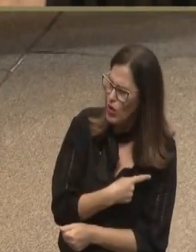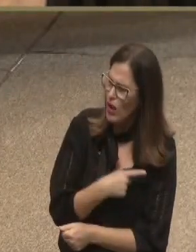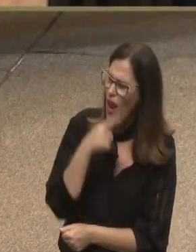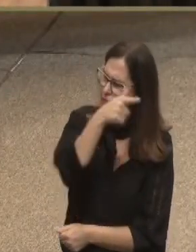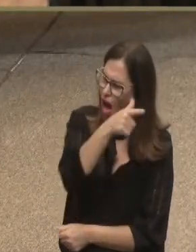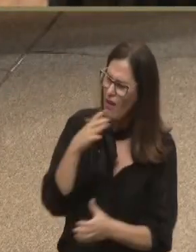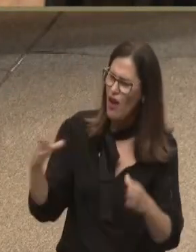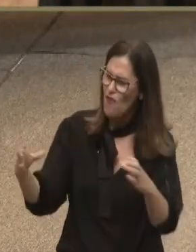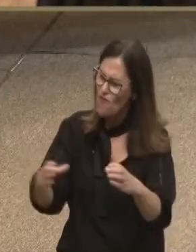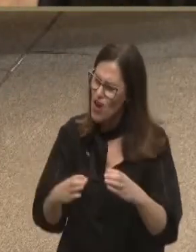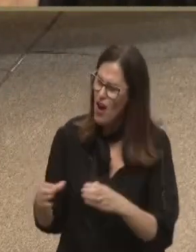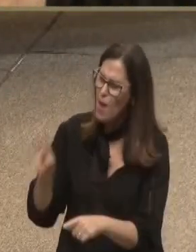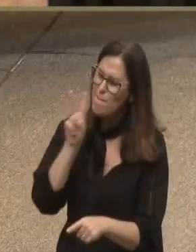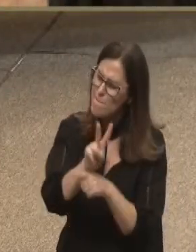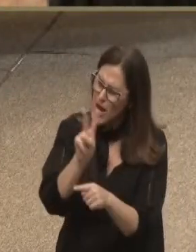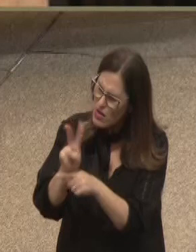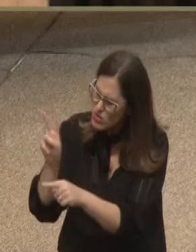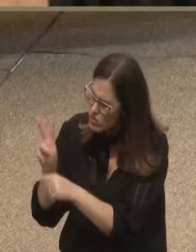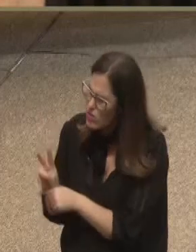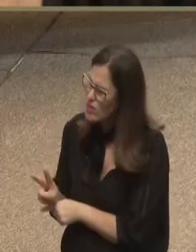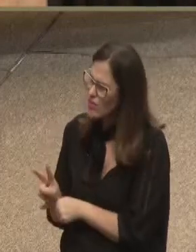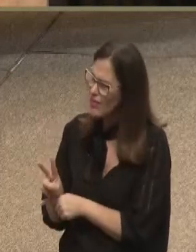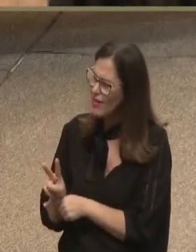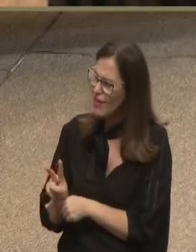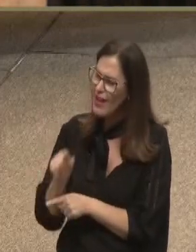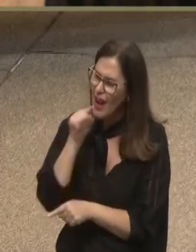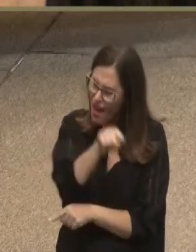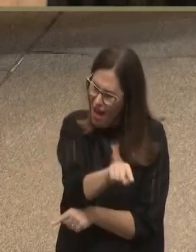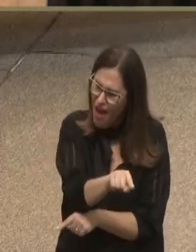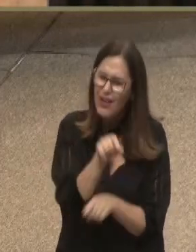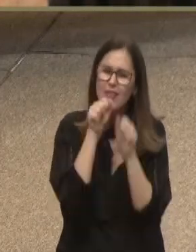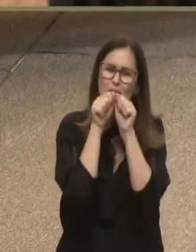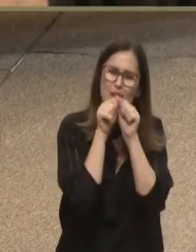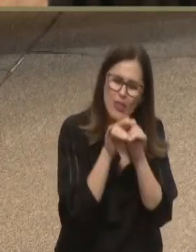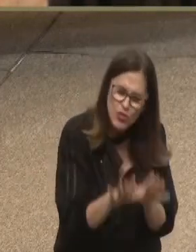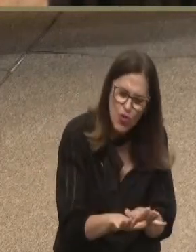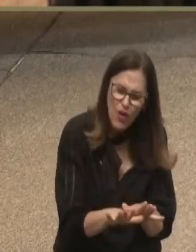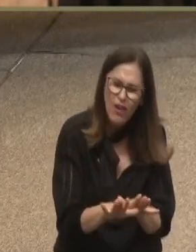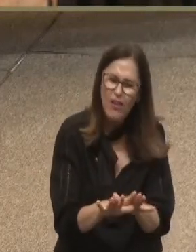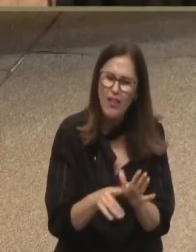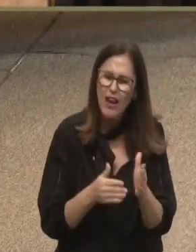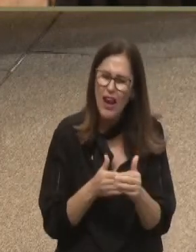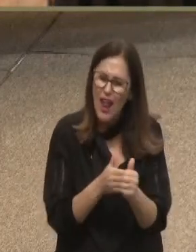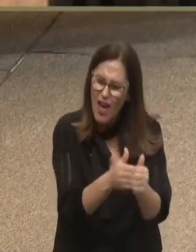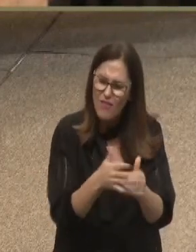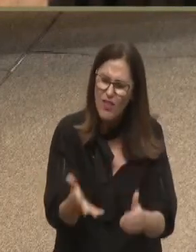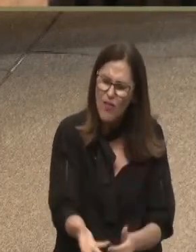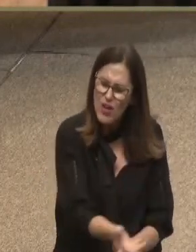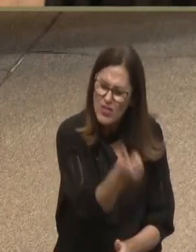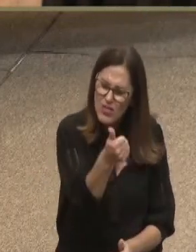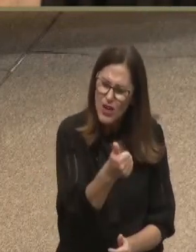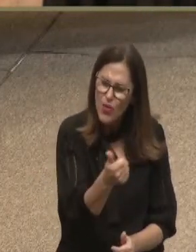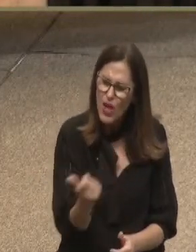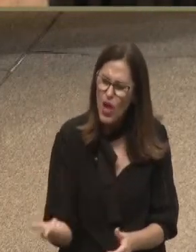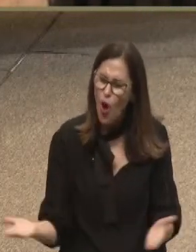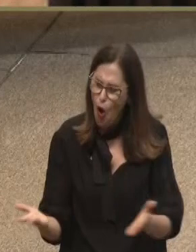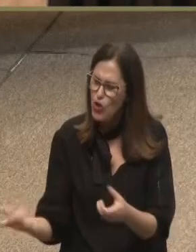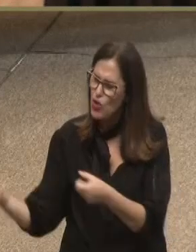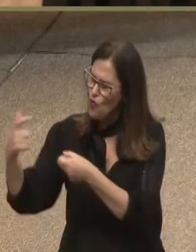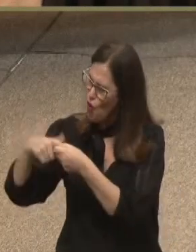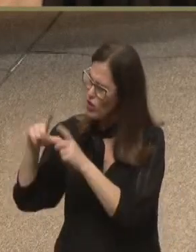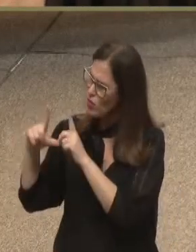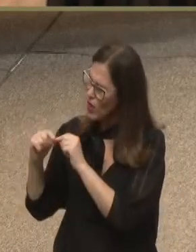Pai, guarda-os e proteja, que sejam dias de bênção ali, de salvação também. Traga-os de volta hoje para Brasília. E por fim,